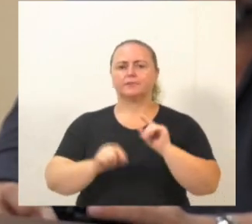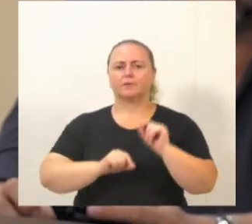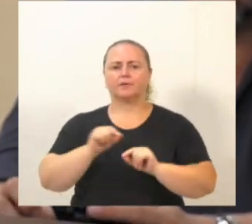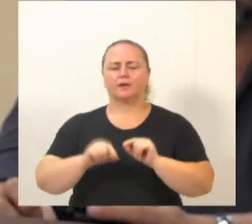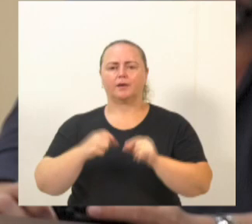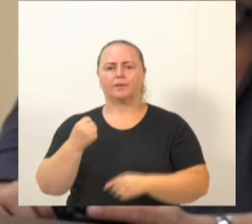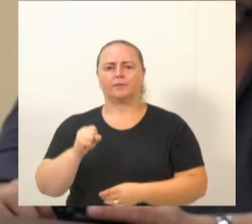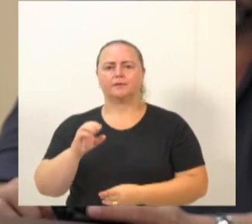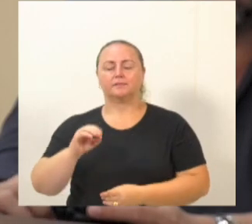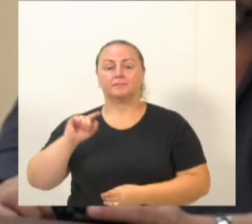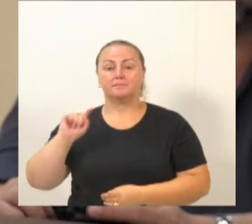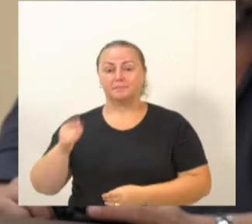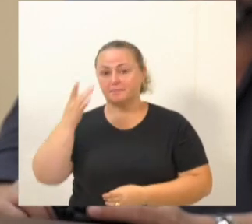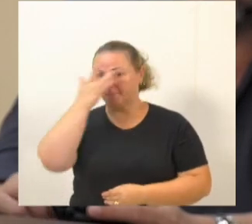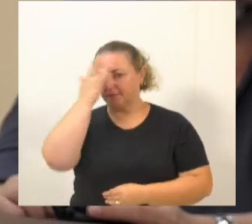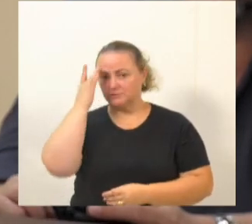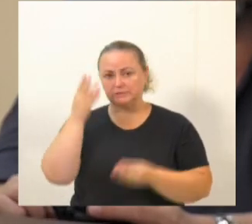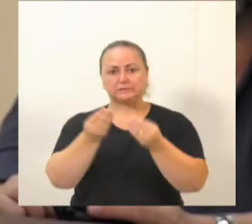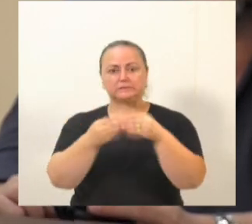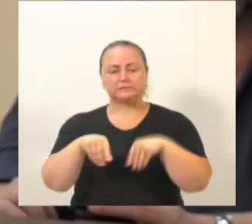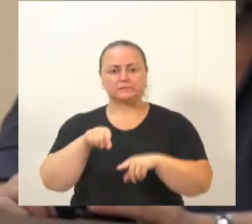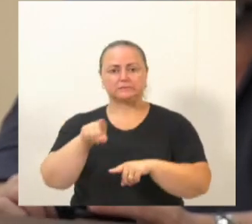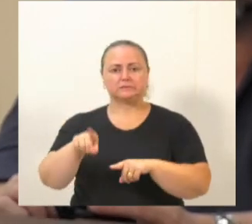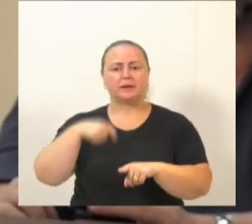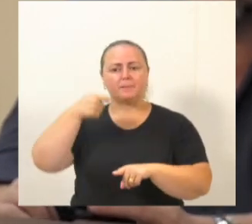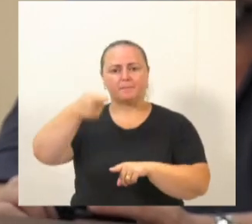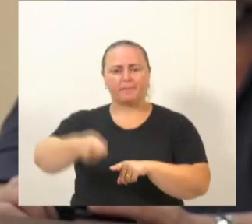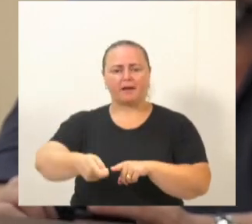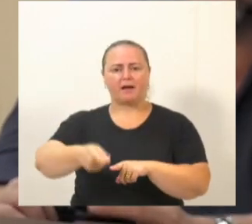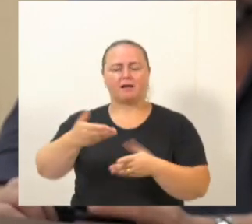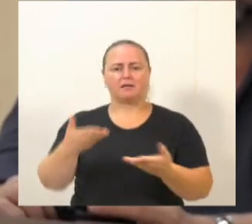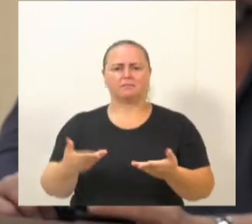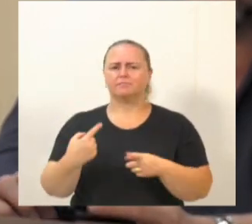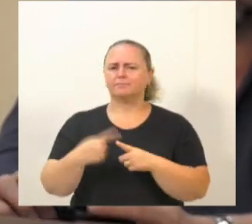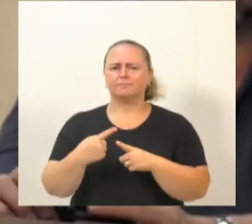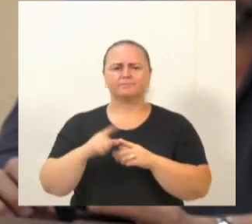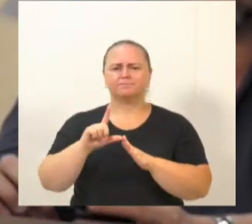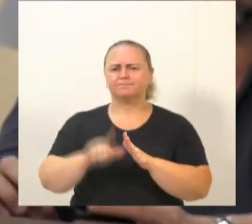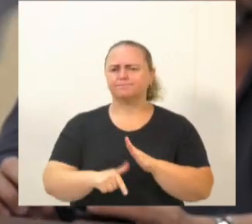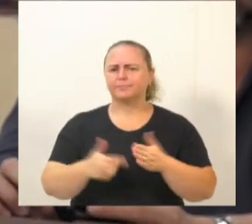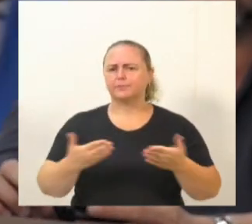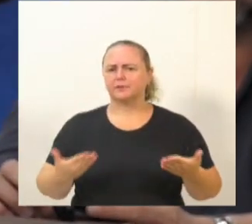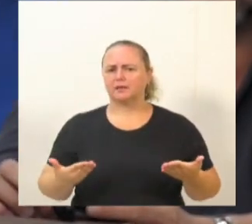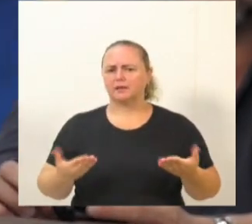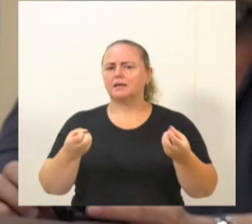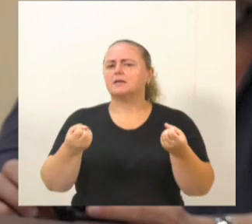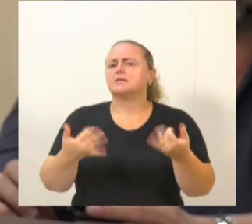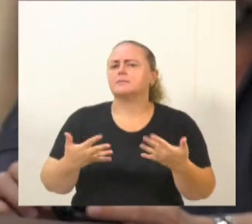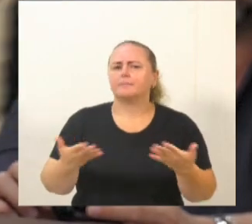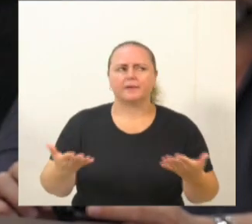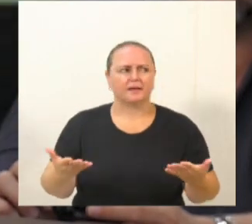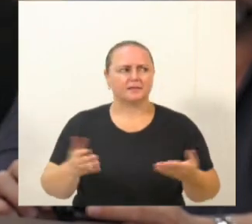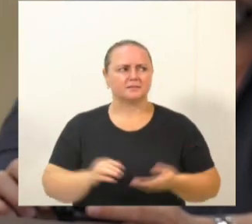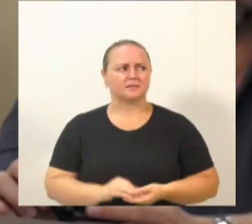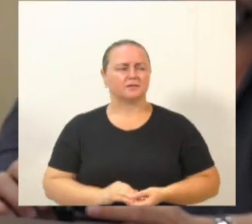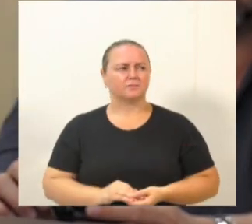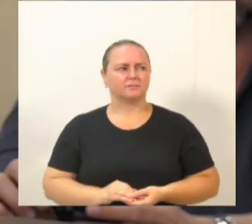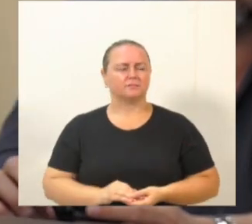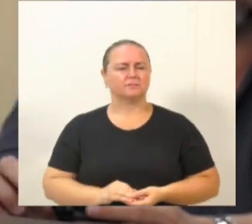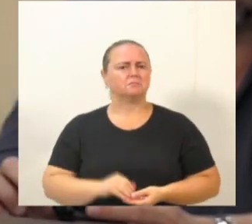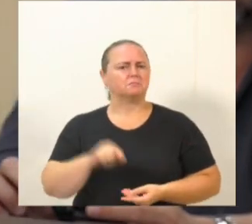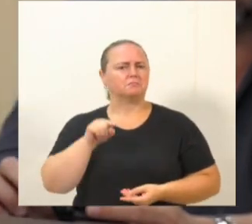afetadas. Famílias blumenauenses, pagadores de impostos, por que tanto atraso? Qual a explicação concreta? E o troca-PAC,